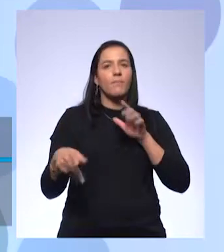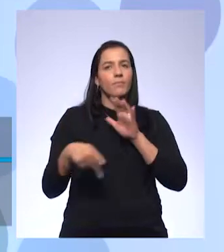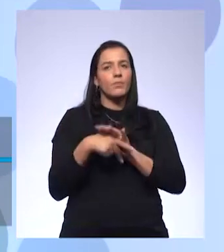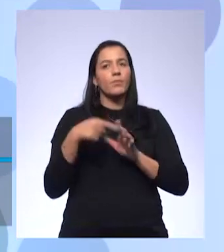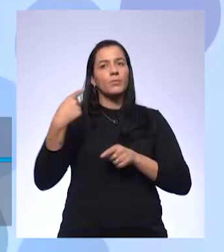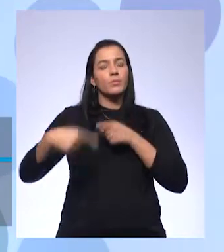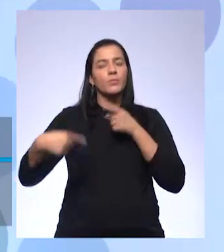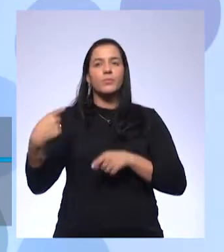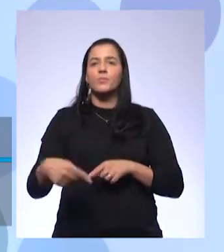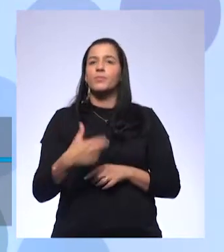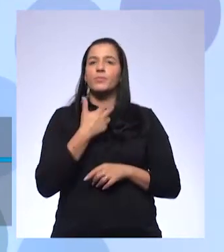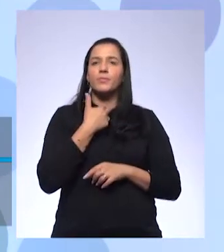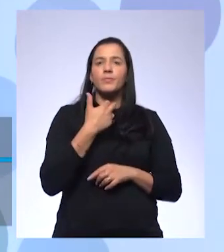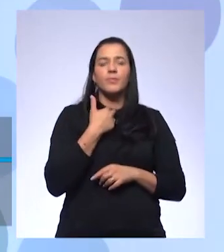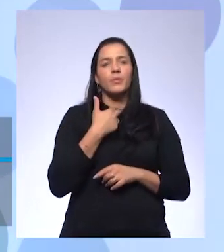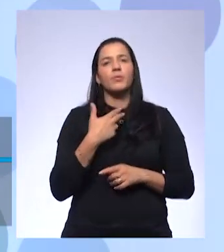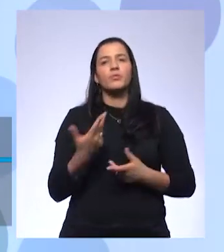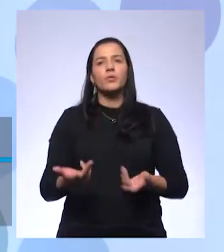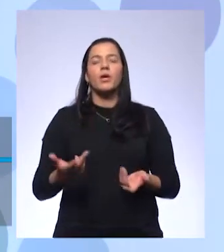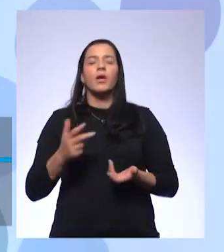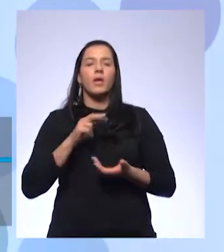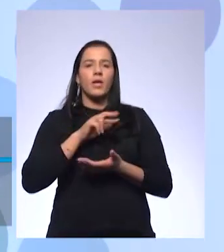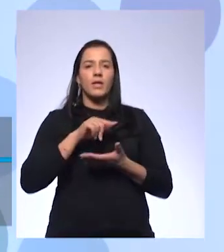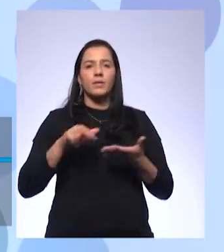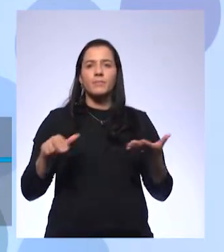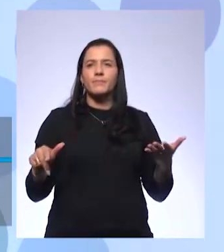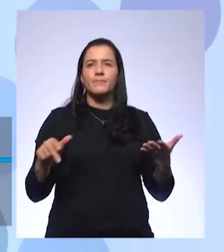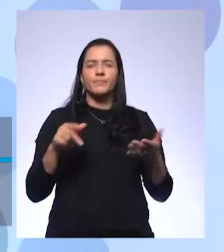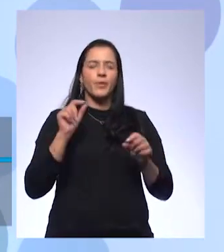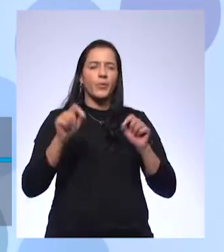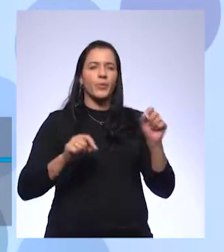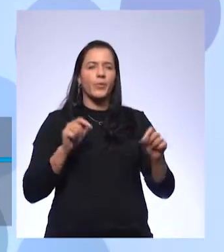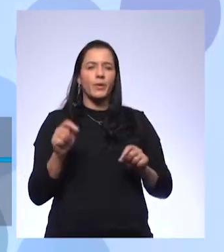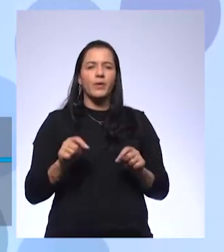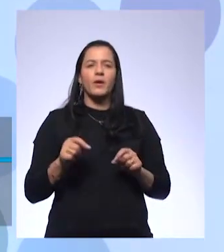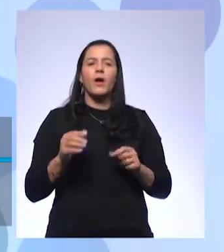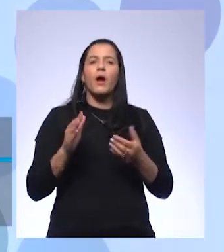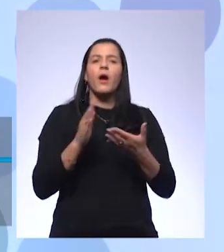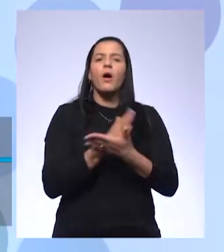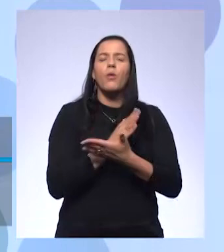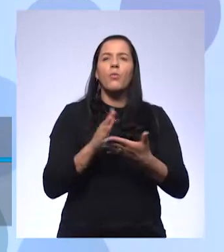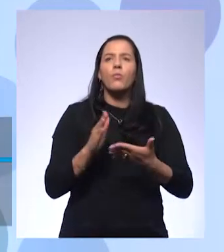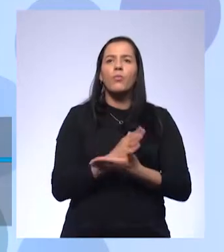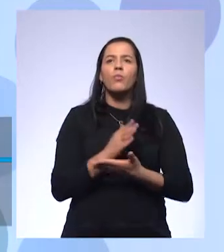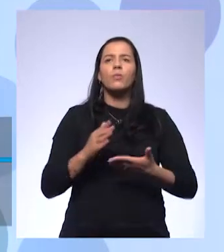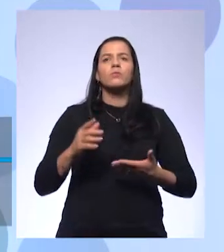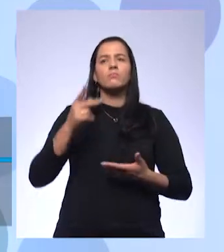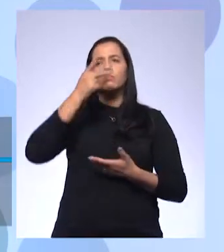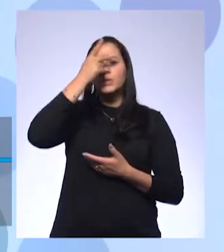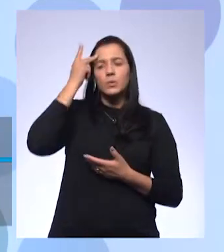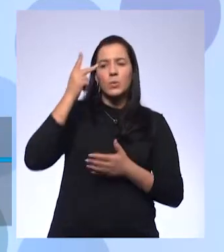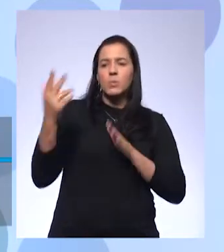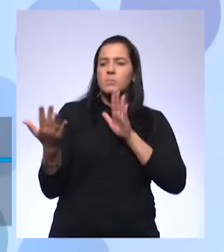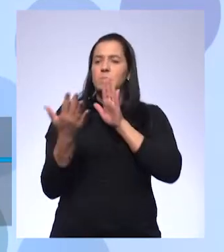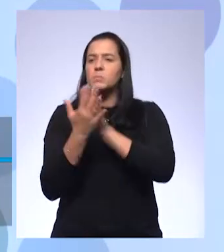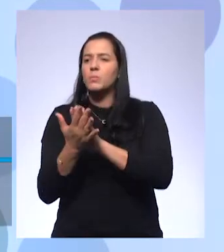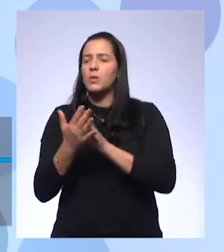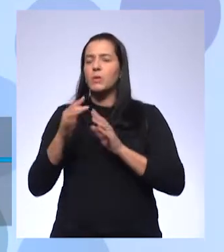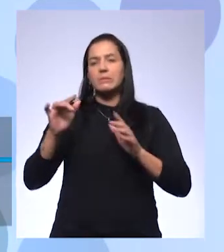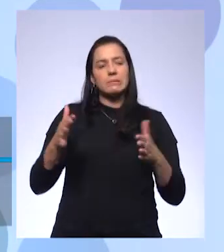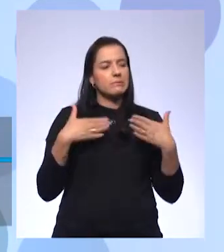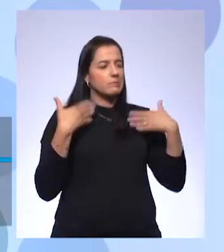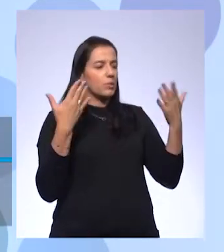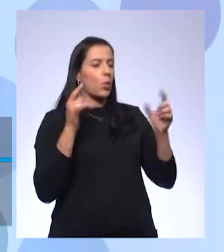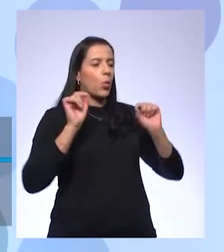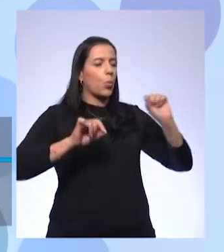estão proibidas, e aí ele até prevê algumas sanções para pessoas que forem enquadradas aí nesse momento,